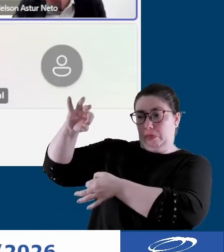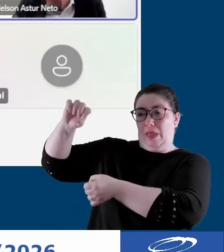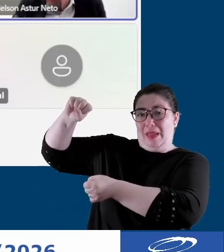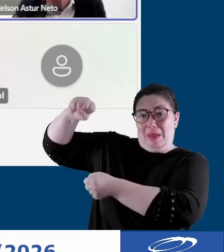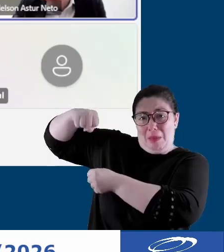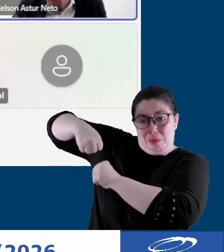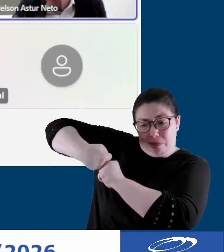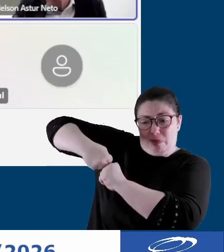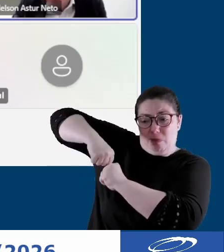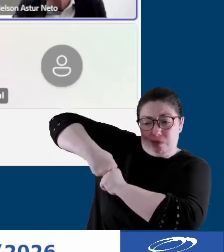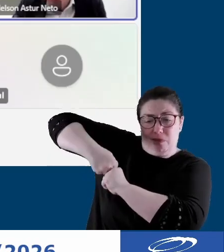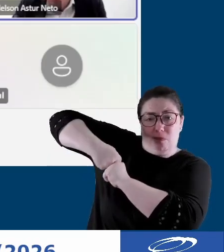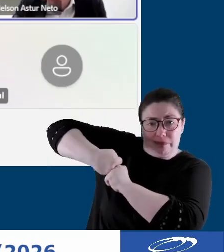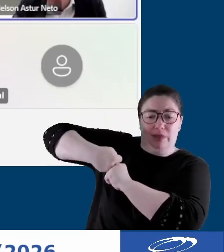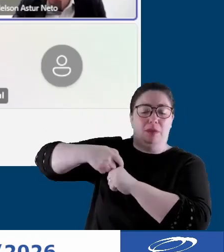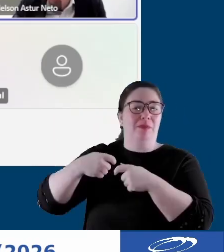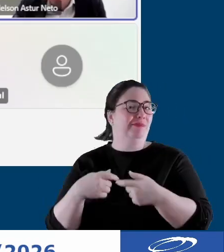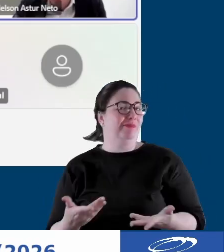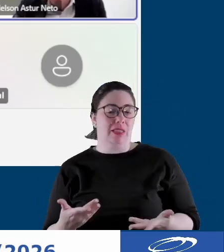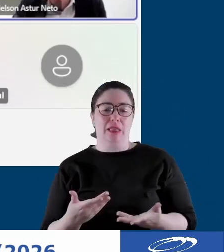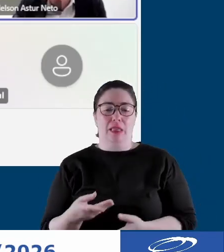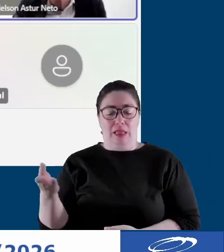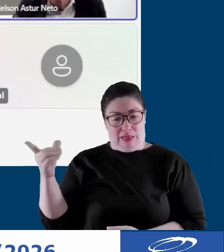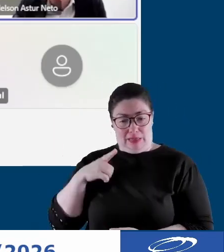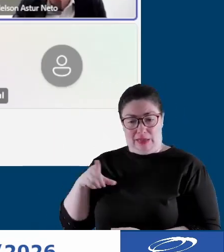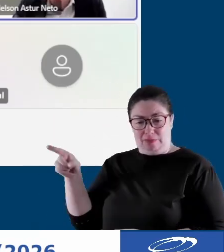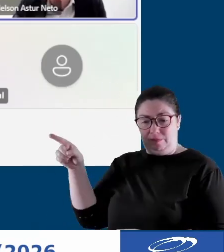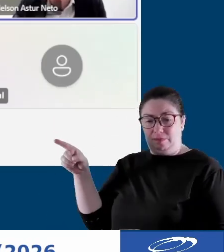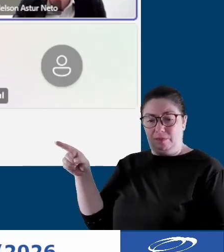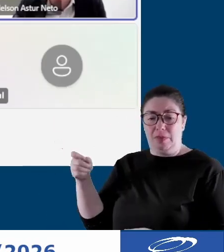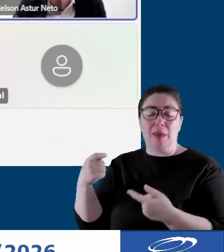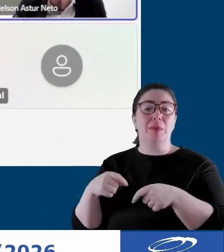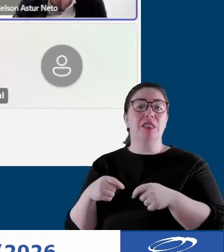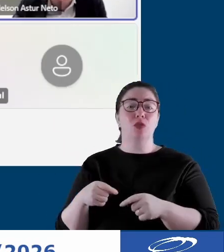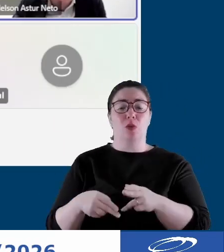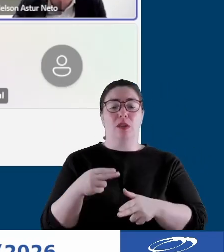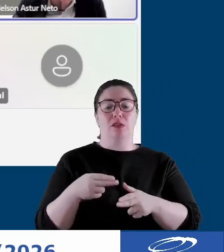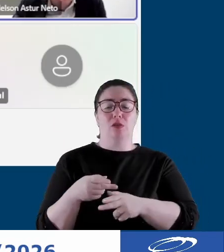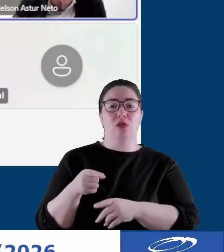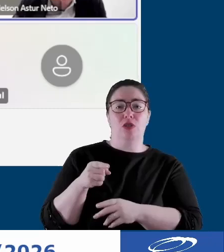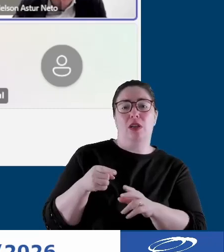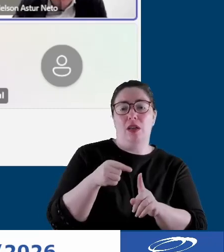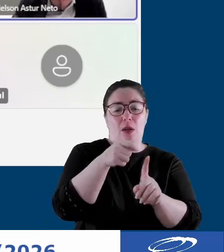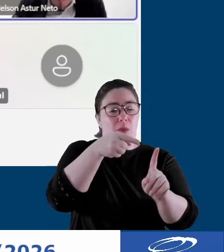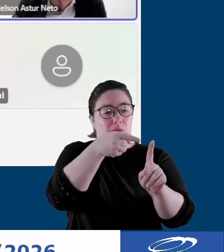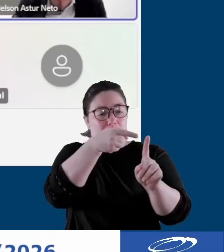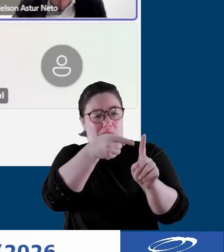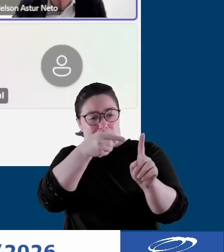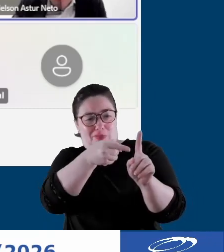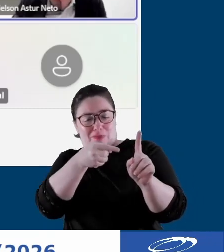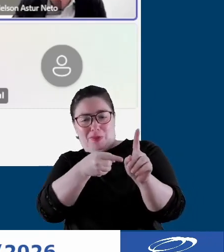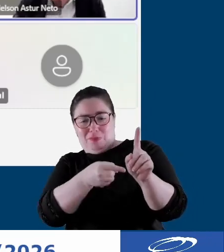cirurgia ampla de desbridamento, uma corpectomia, fixação por via anterior, depois por via posterior,